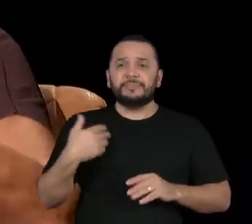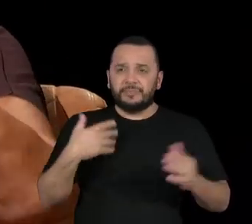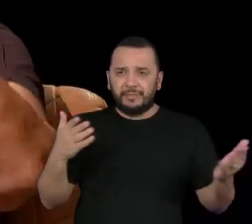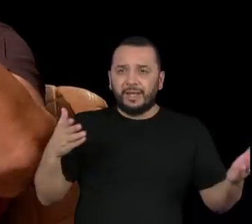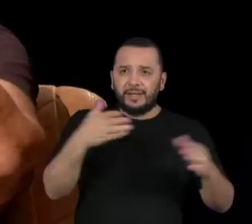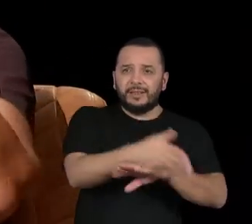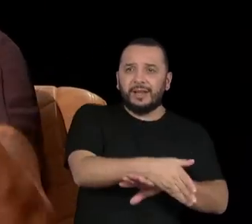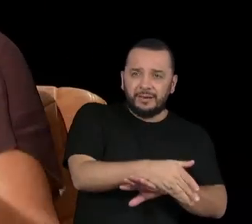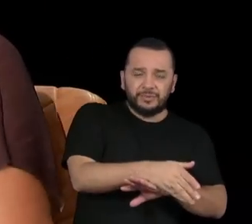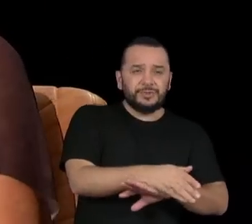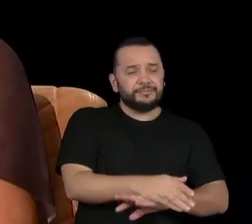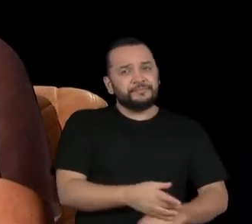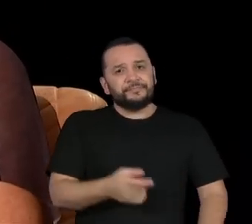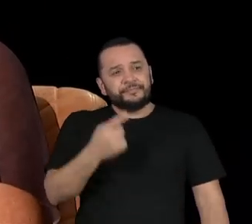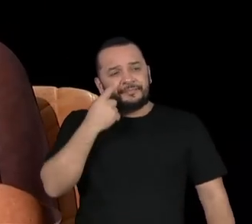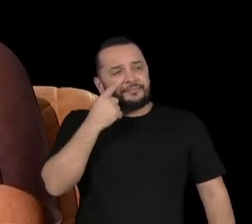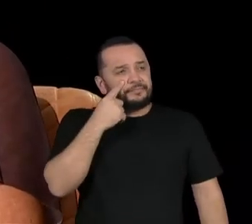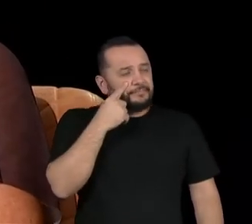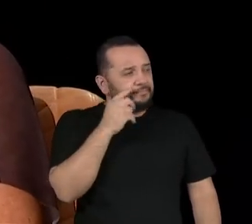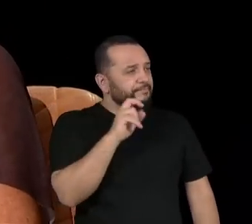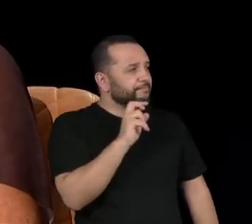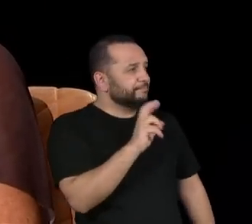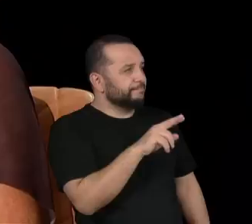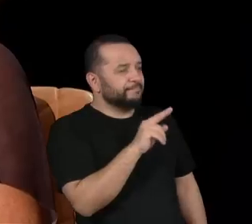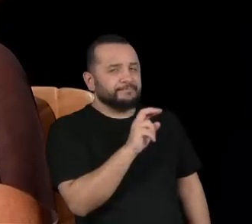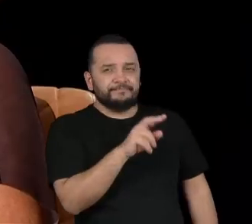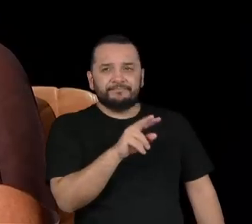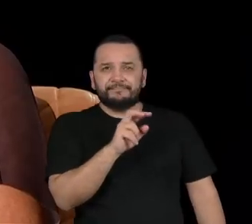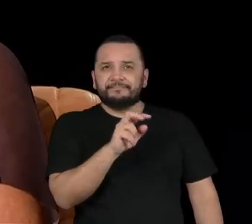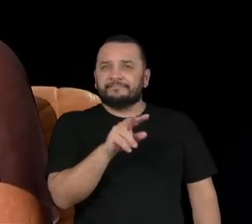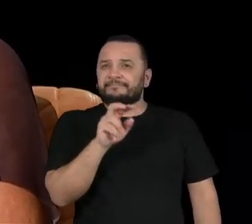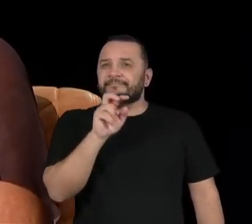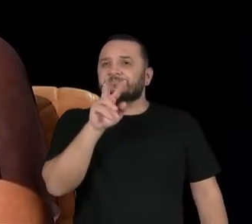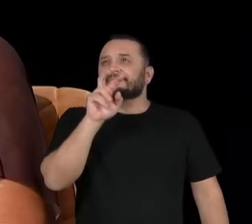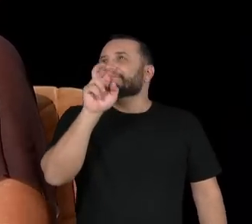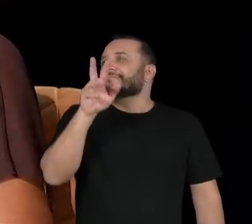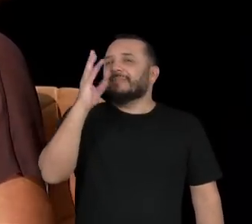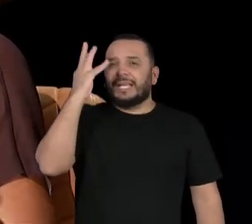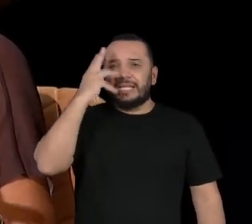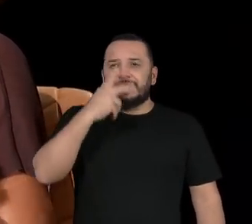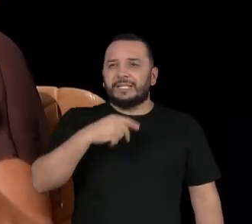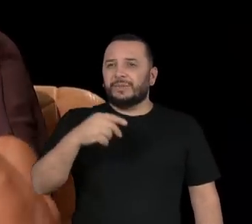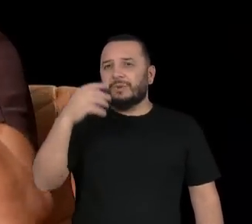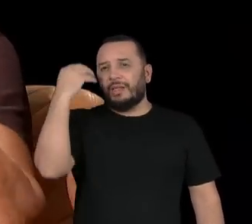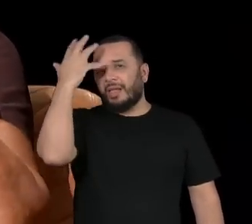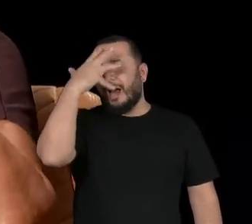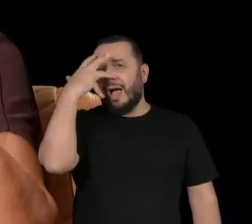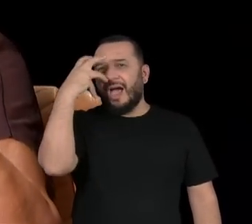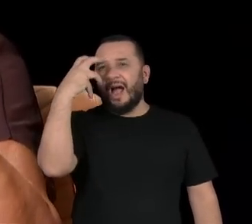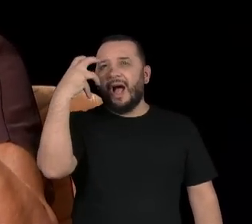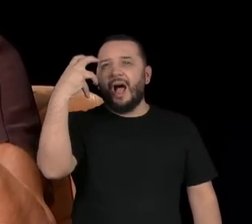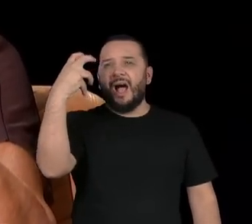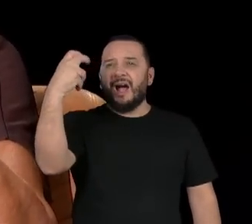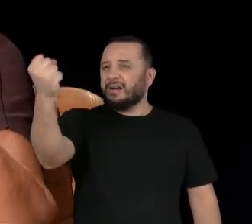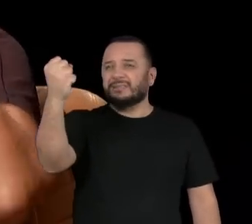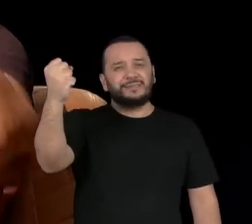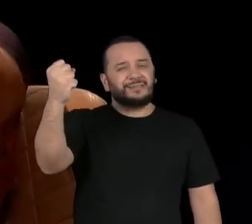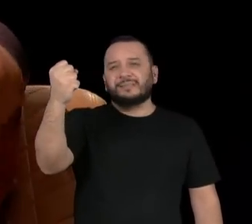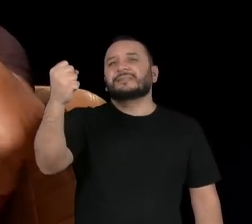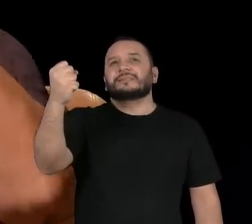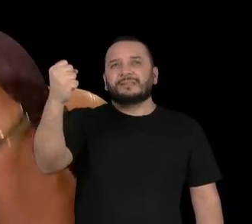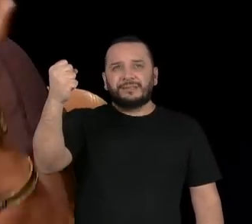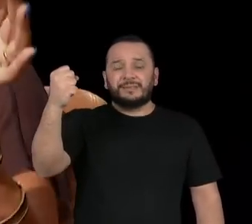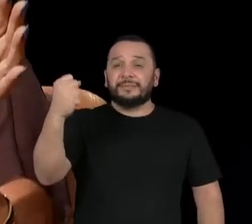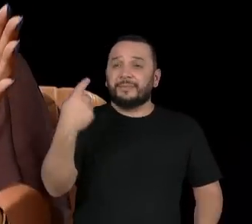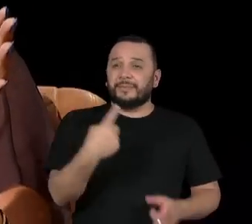Entramos, aí de repente eu estou vendo, olhando aquilo lindo, fiquei... Nunca a Índia